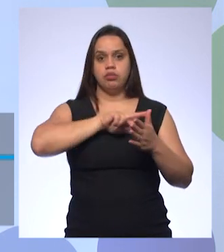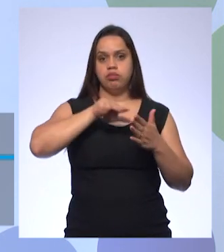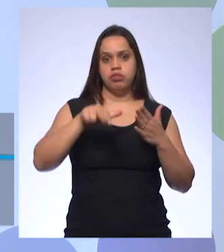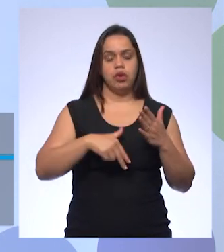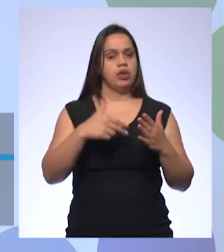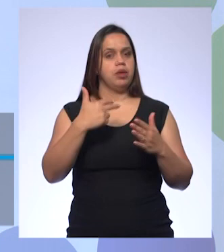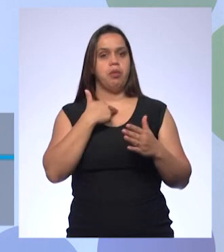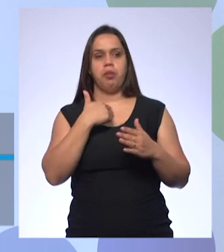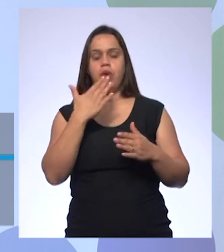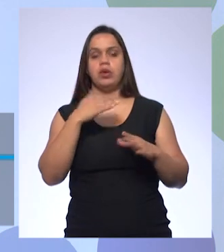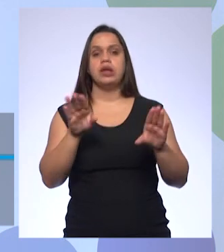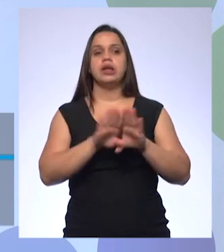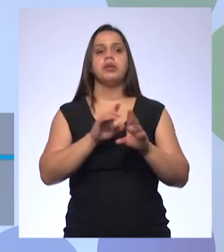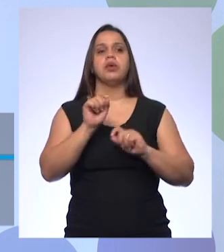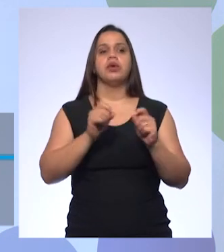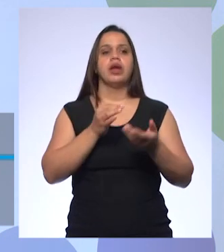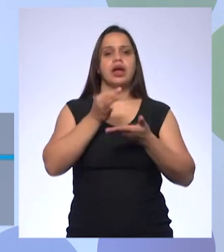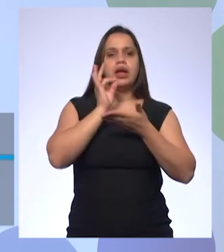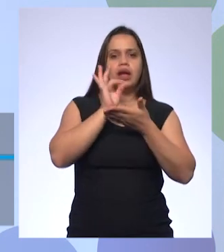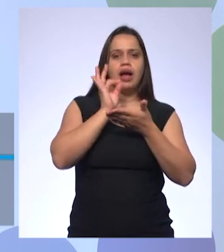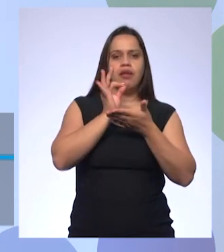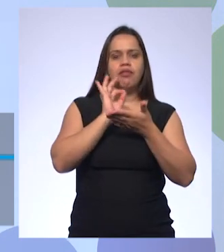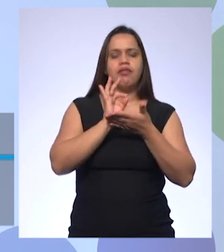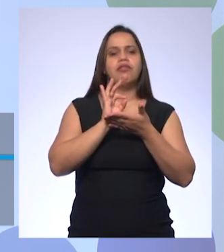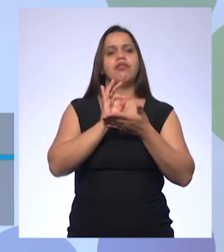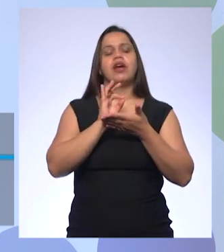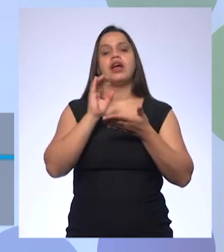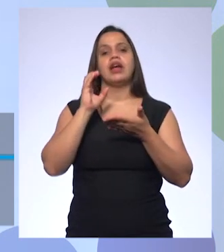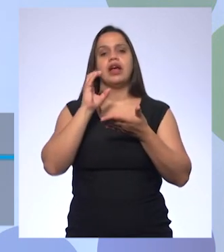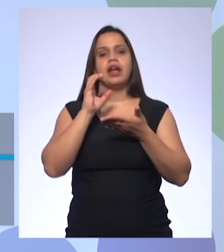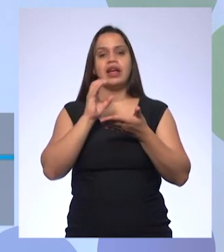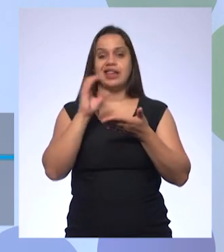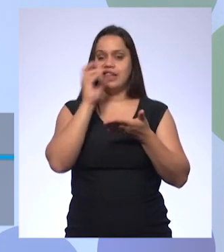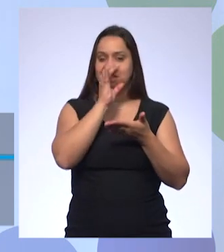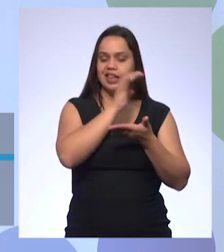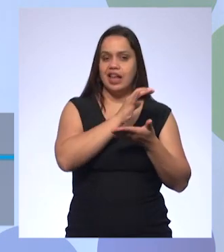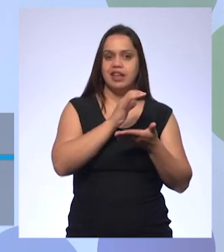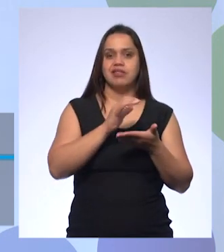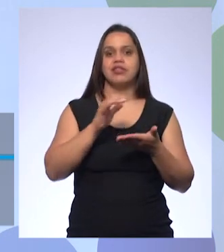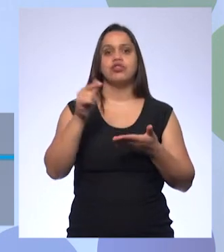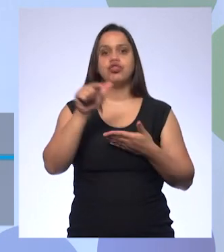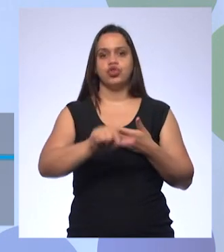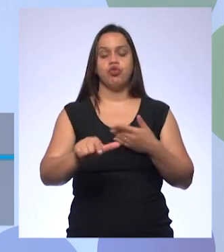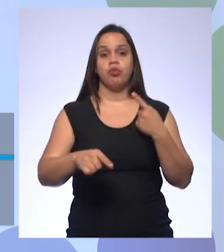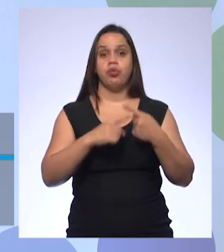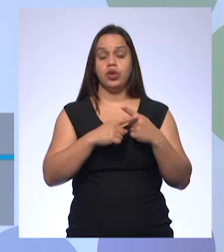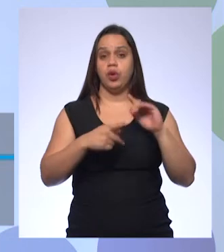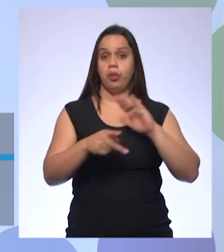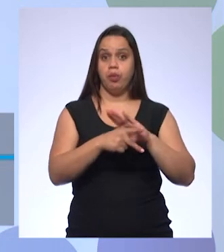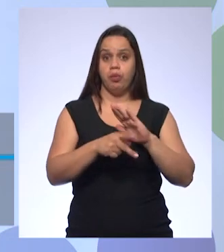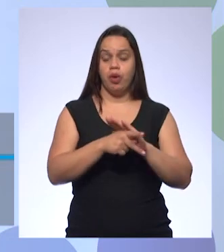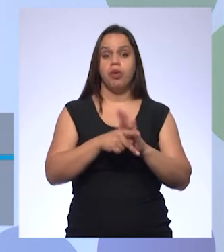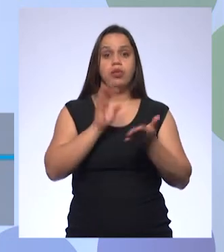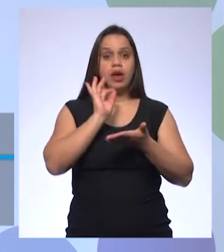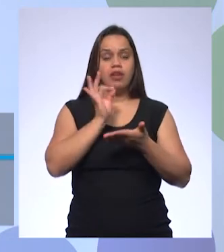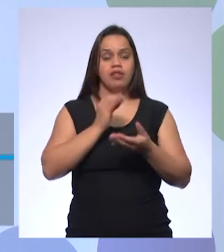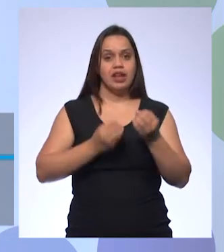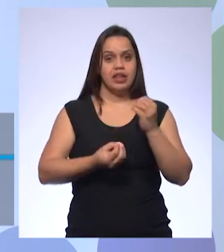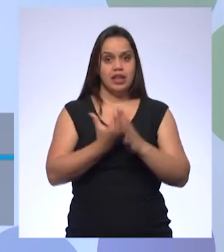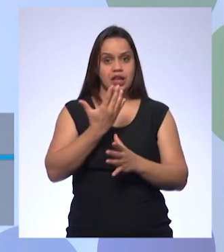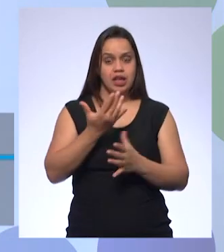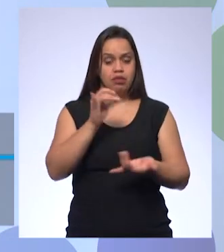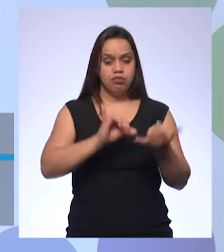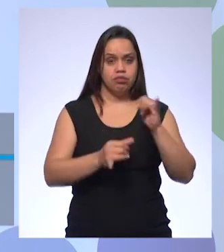viu? Principalmente a maneira de você requentar o próprio café. Ele cria uma reação química que não é legal e aonde